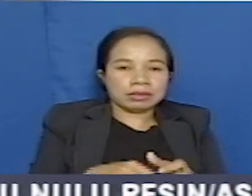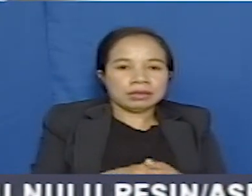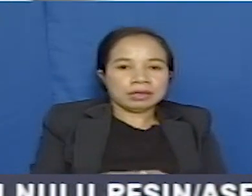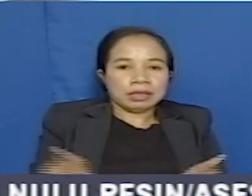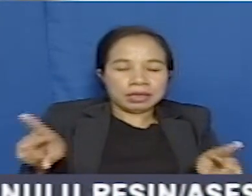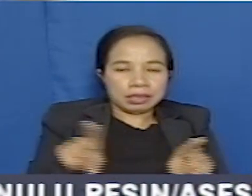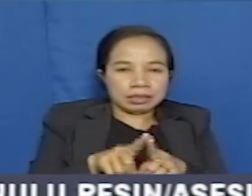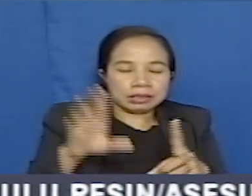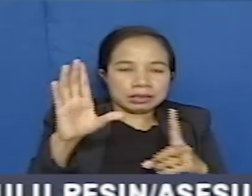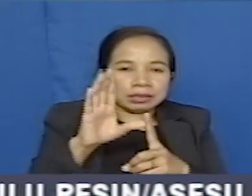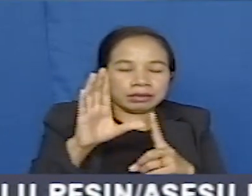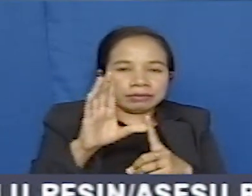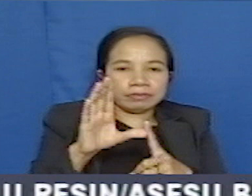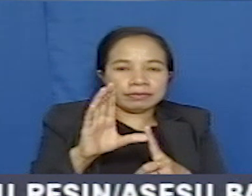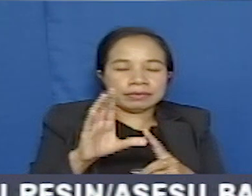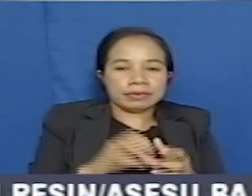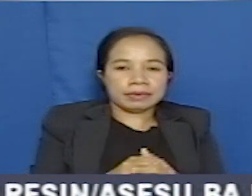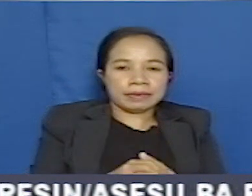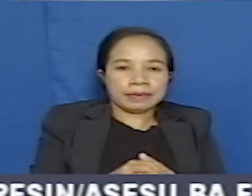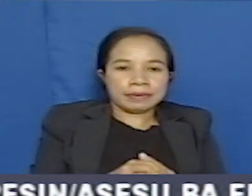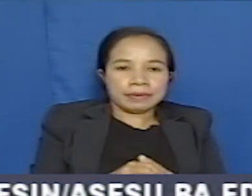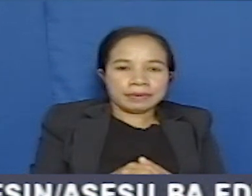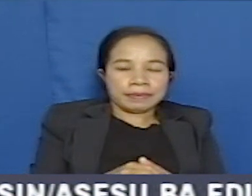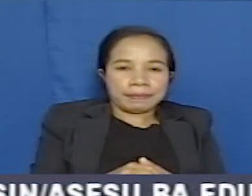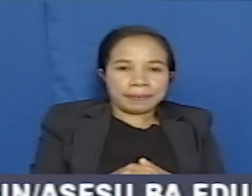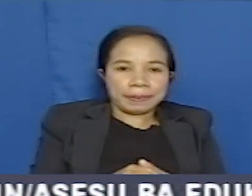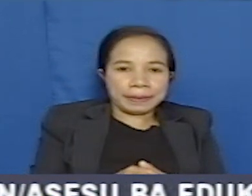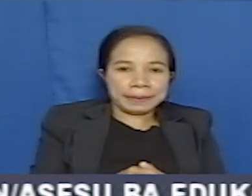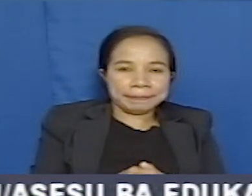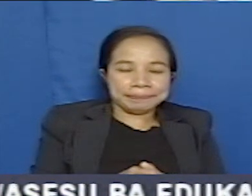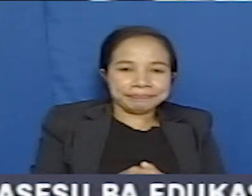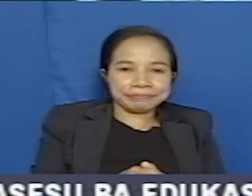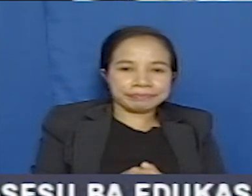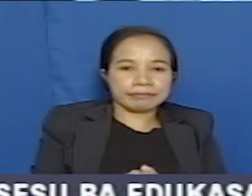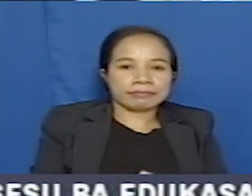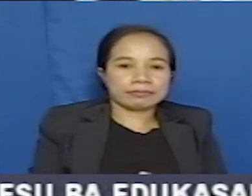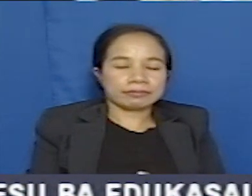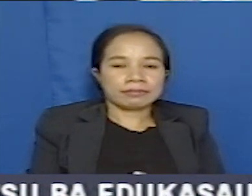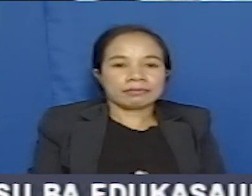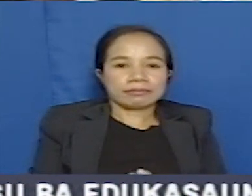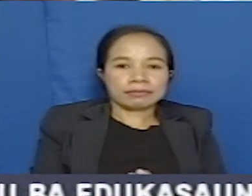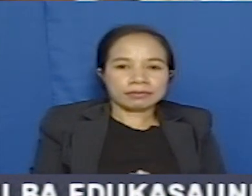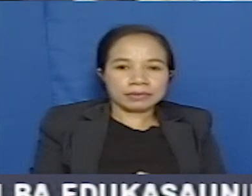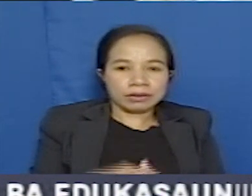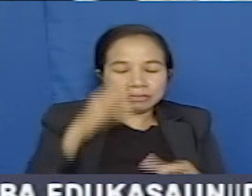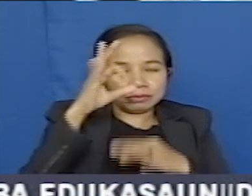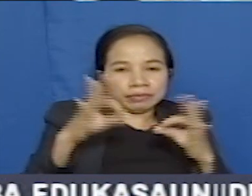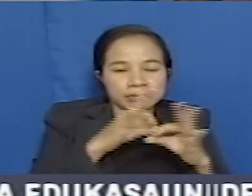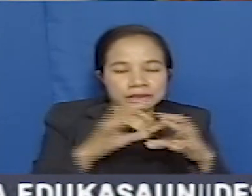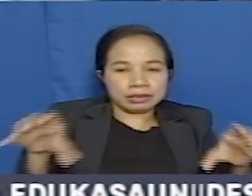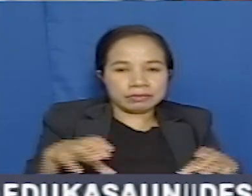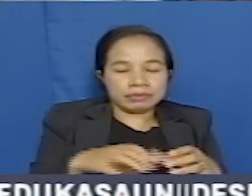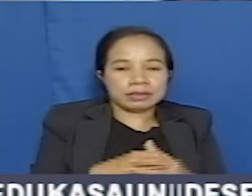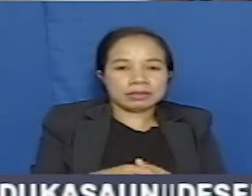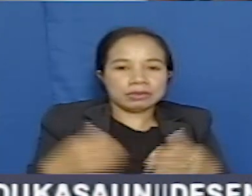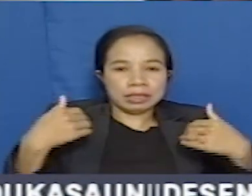lação Safety of Life at Sea Marine Pollution no Certification of Watchkeeping, o de garante serviço